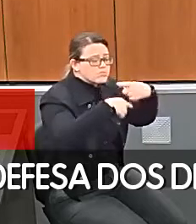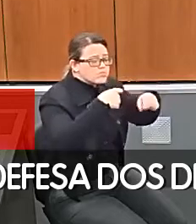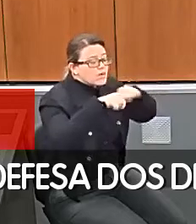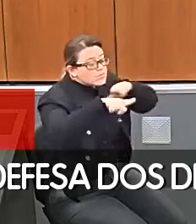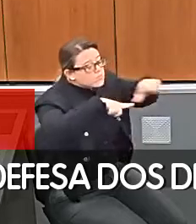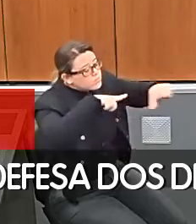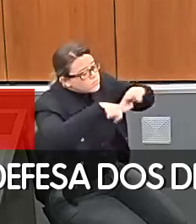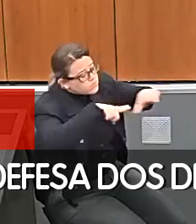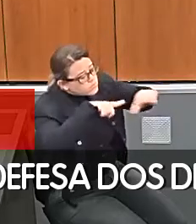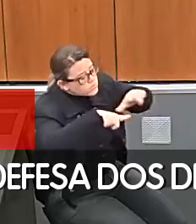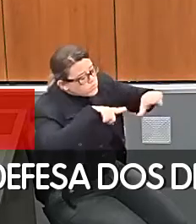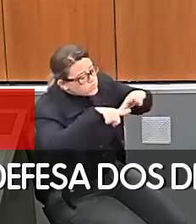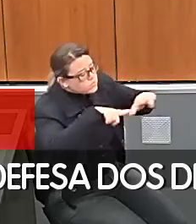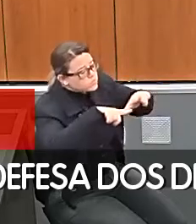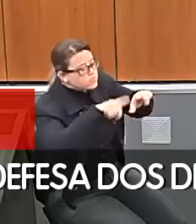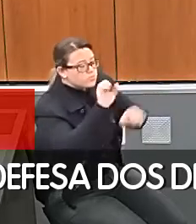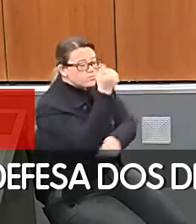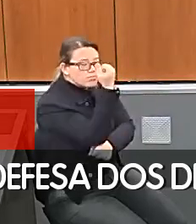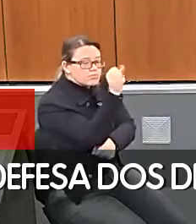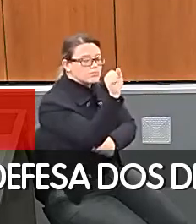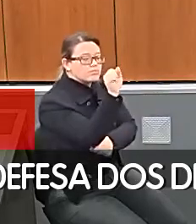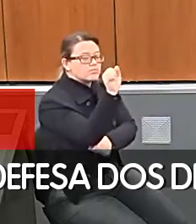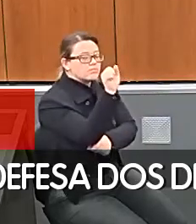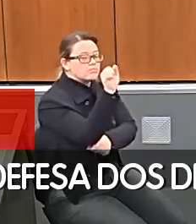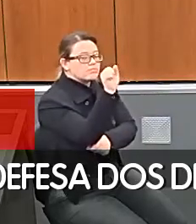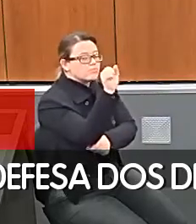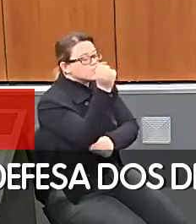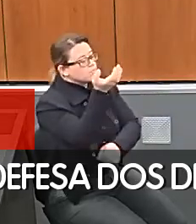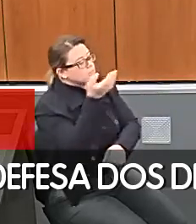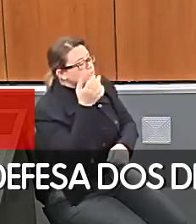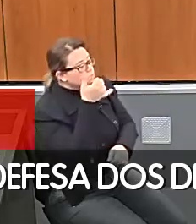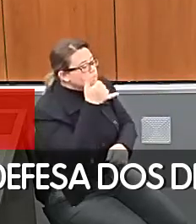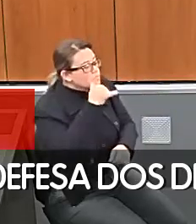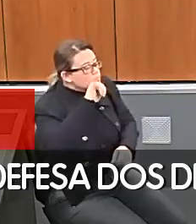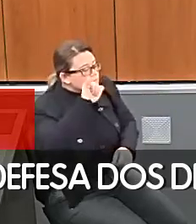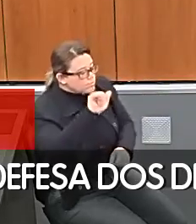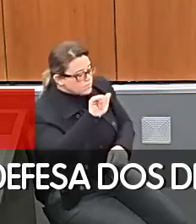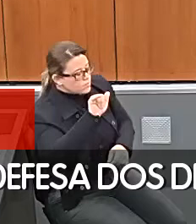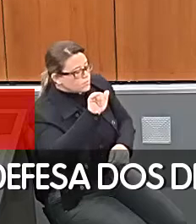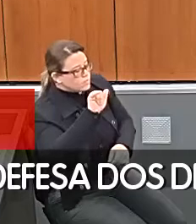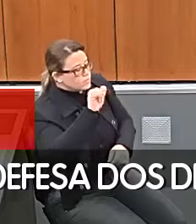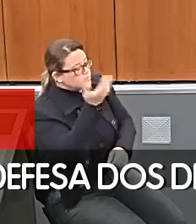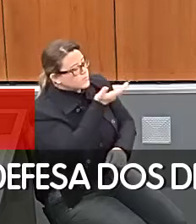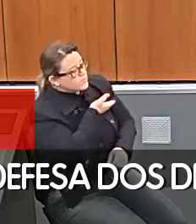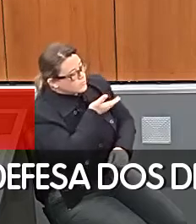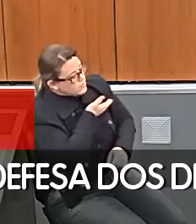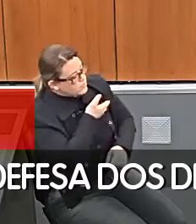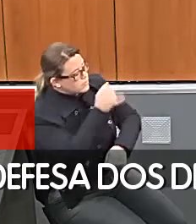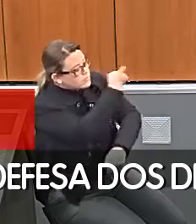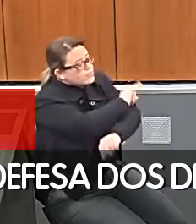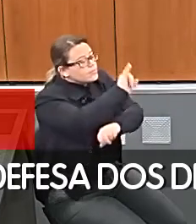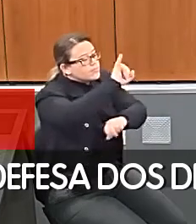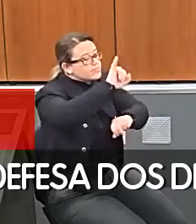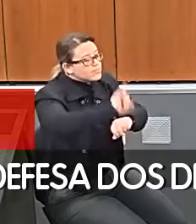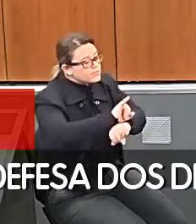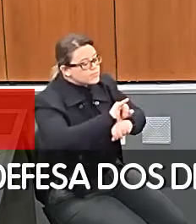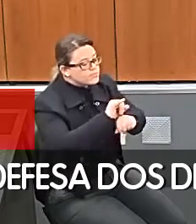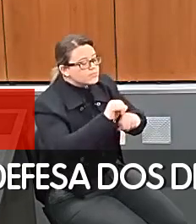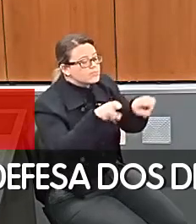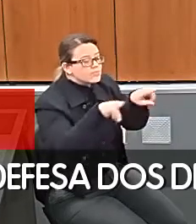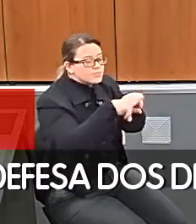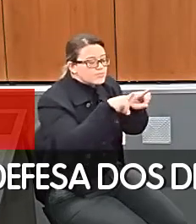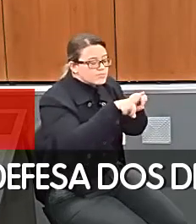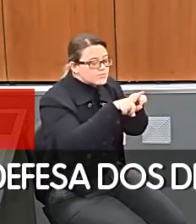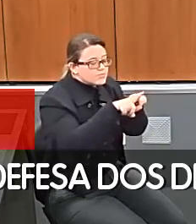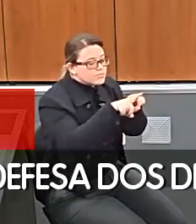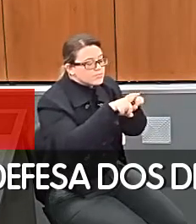trabalho desenvolvido pela Associação de Pais e Amigos do Surdo de Itabira, bem como apresentar as demandas